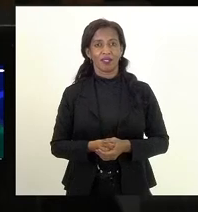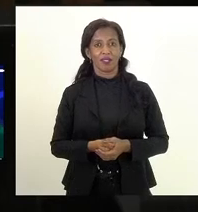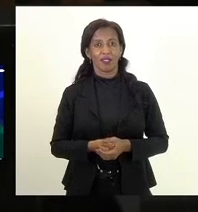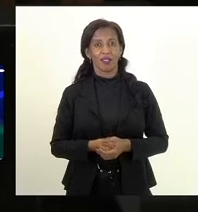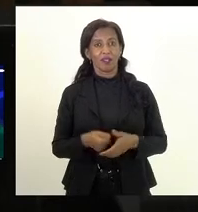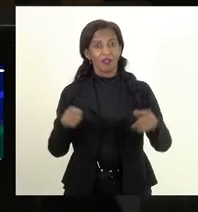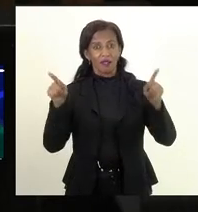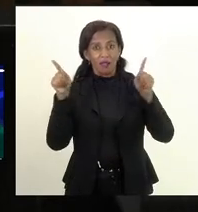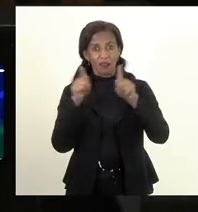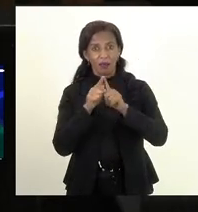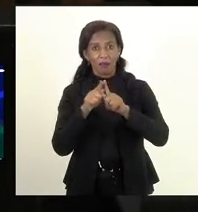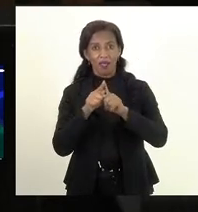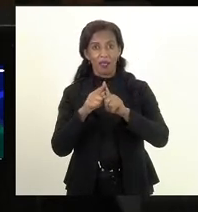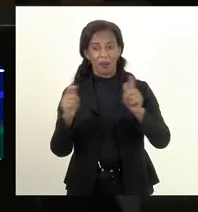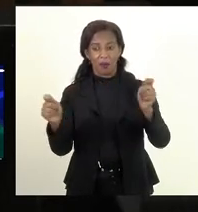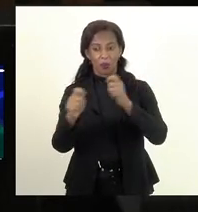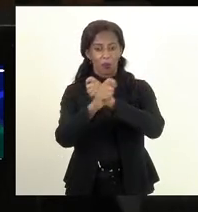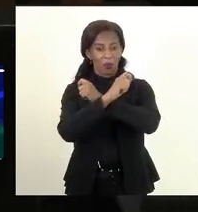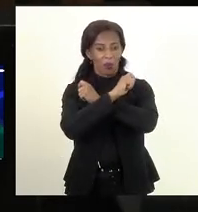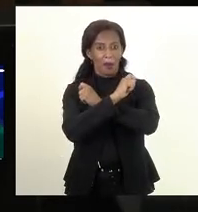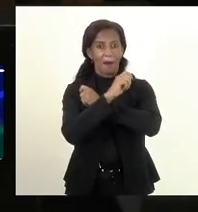Machados de Xangô